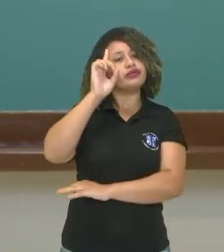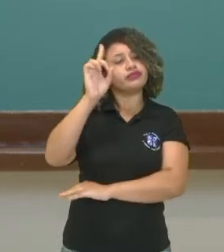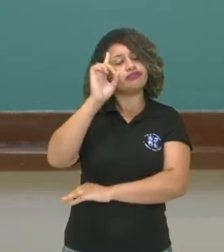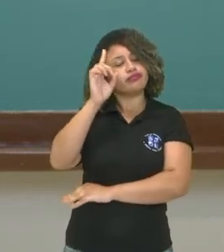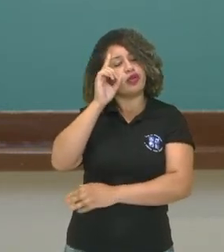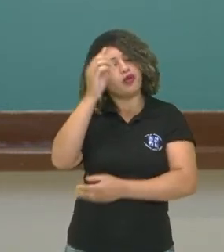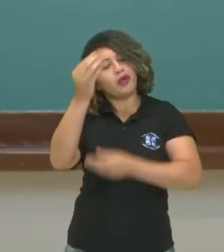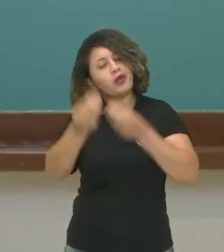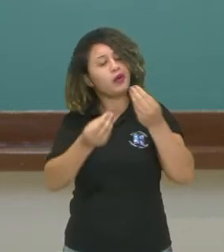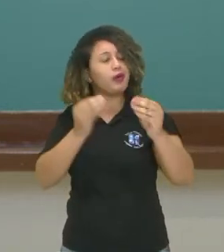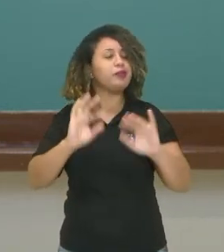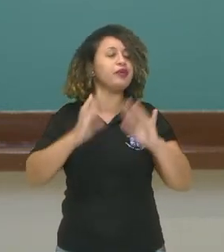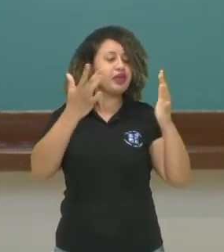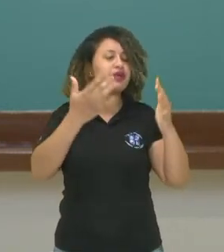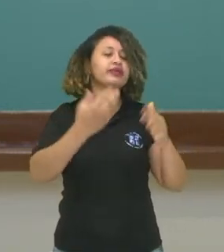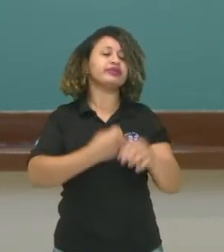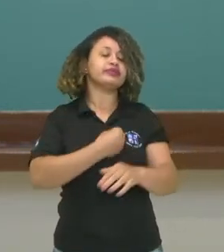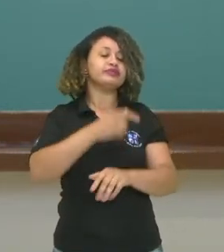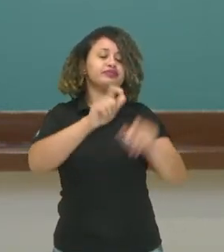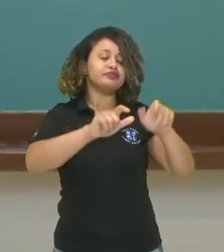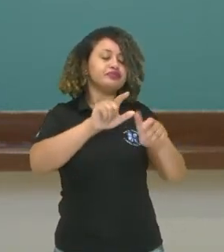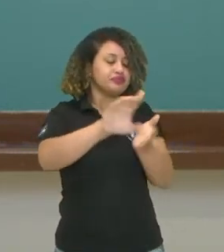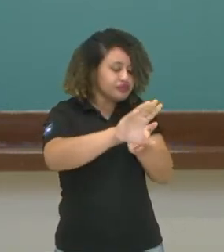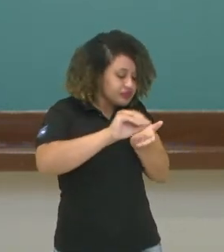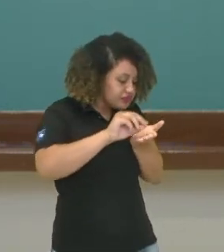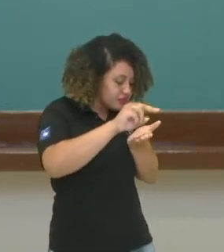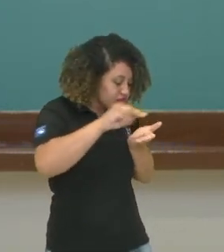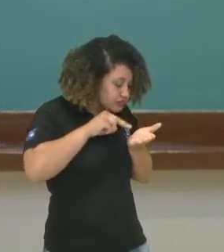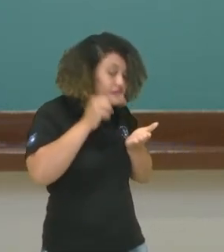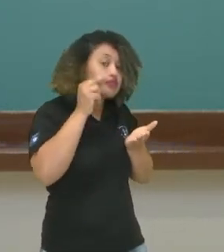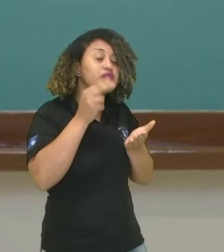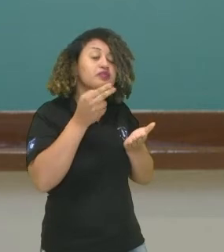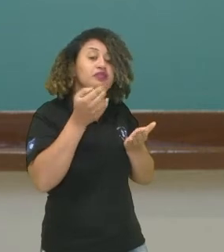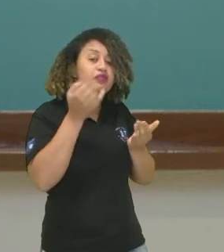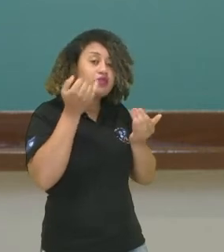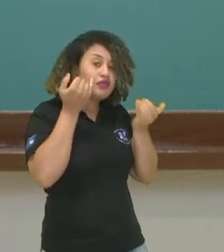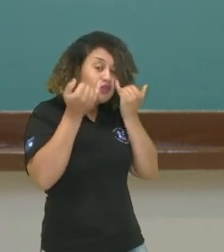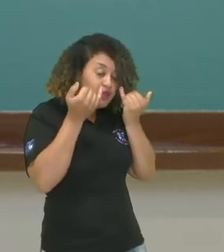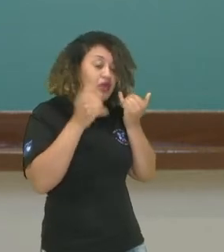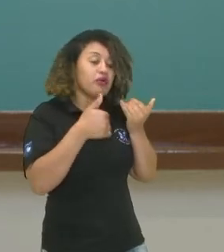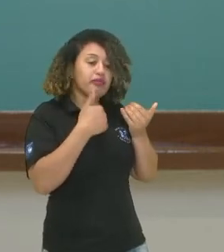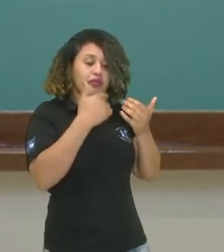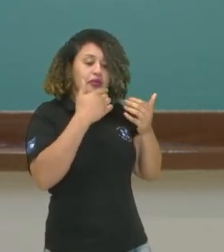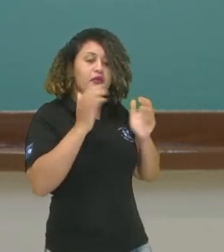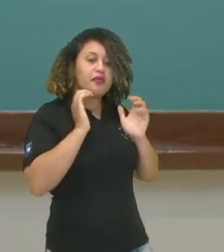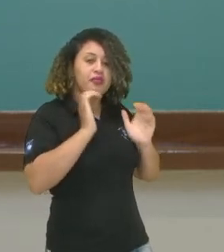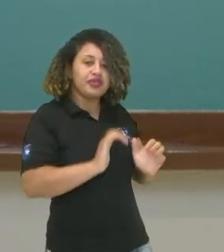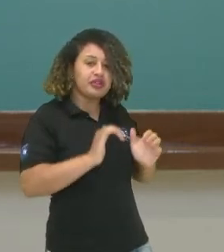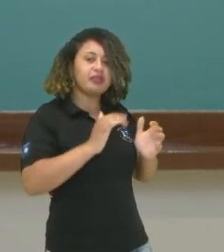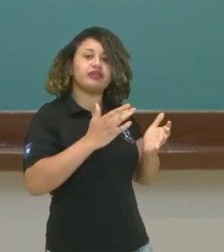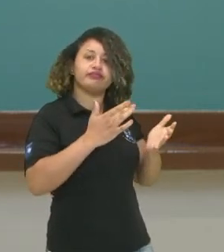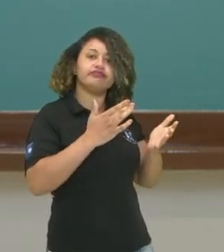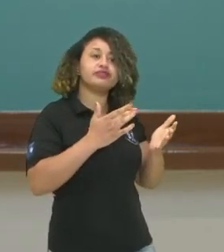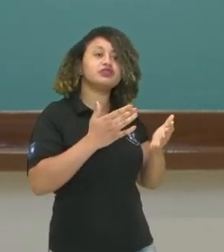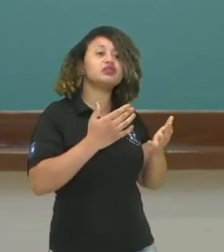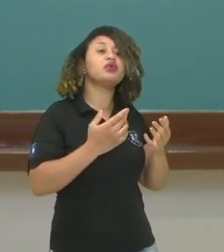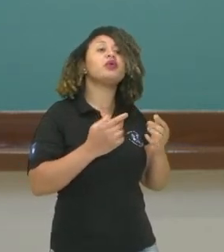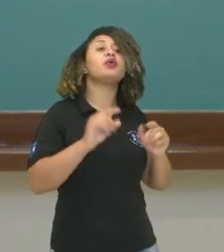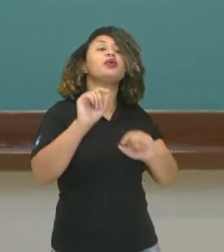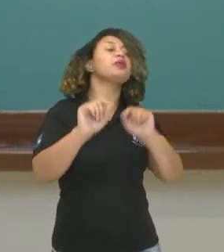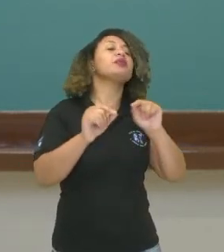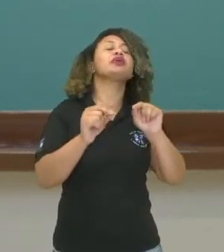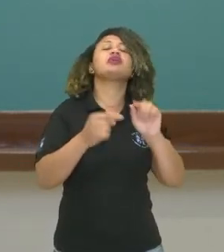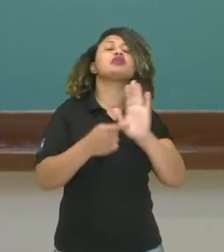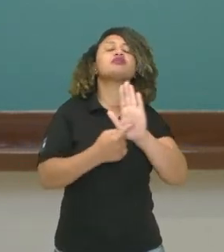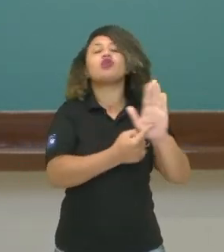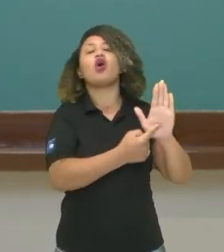isso acontece na vida das pessoas, o recebimento, como as pessoas se comportam quando recebem uma notícia. Qual é o indício?